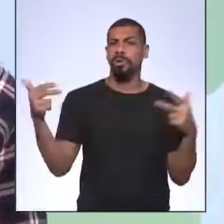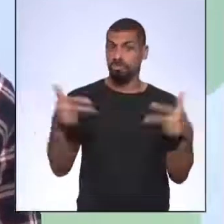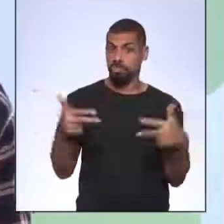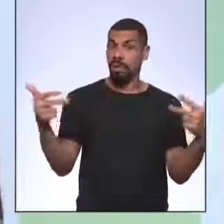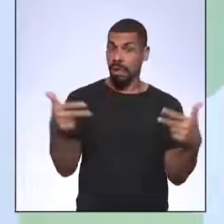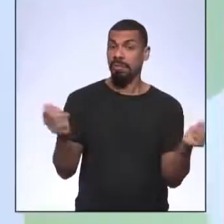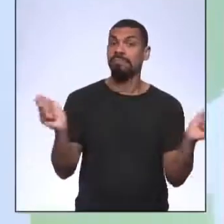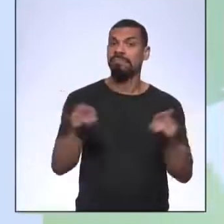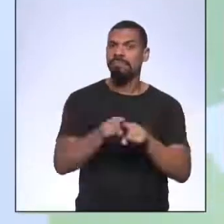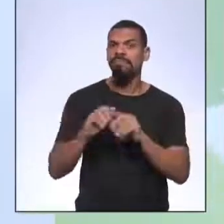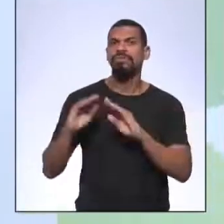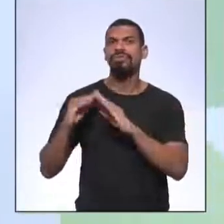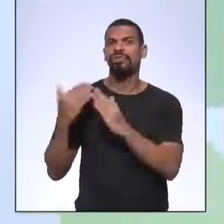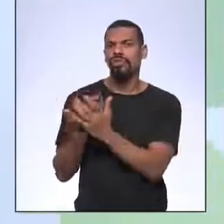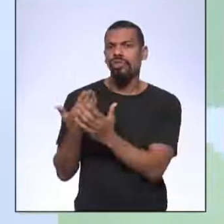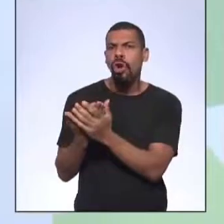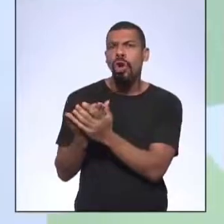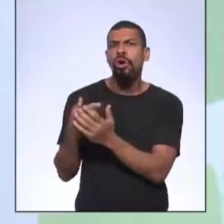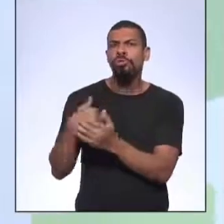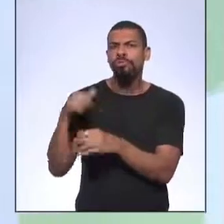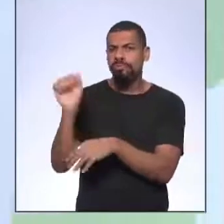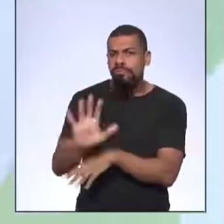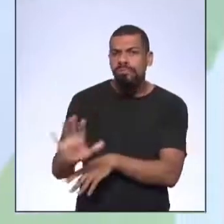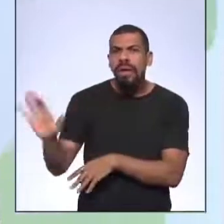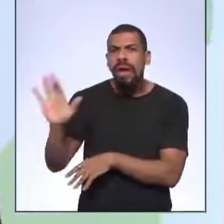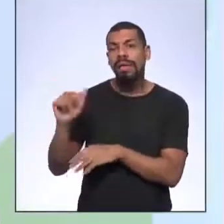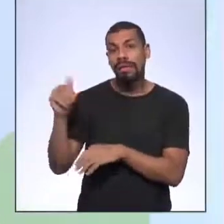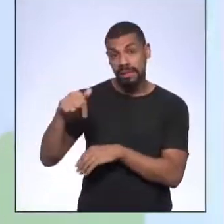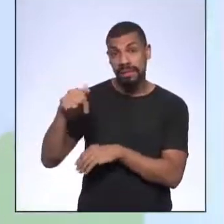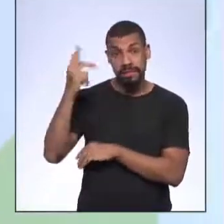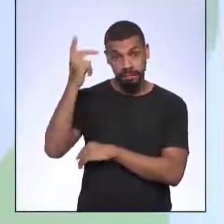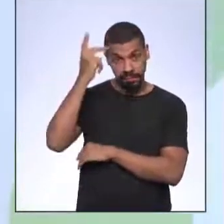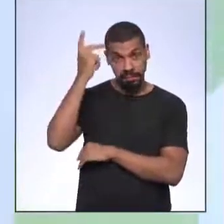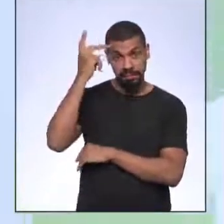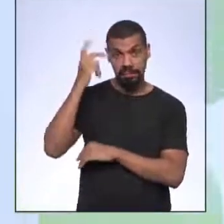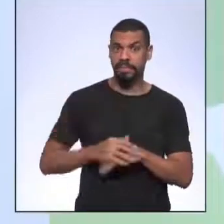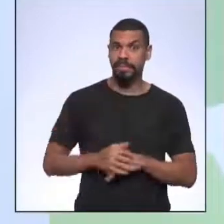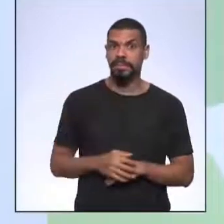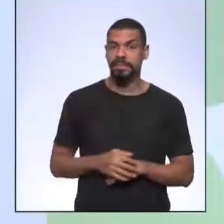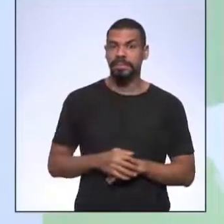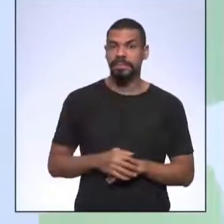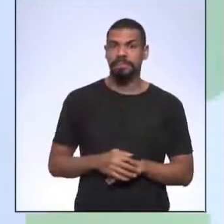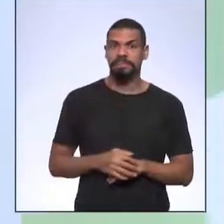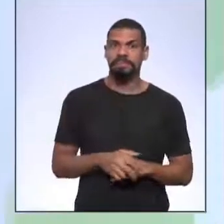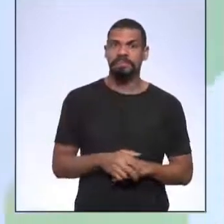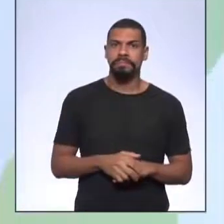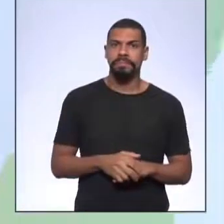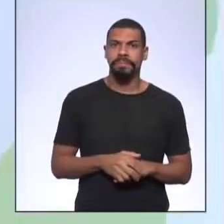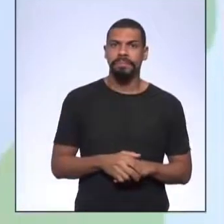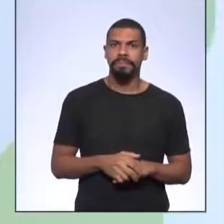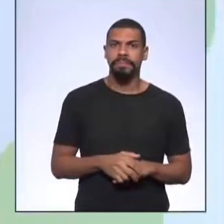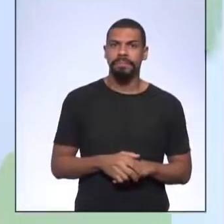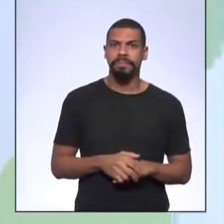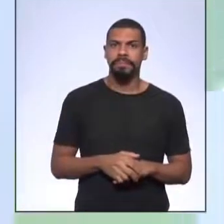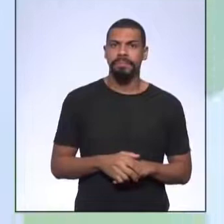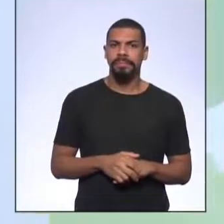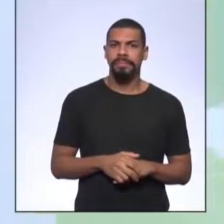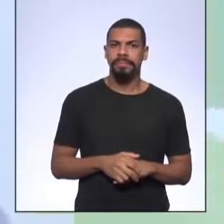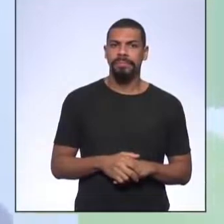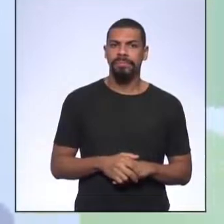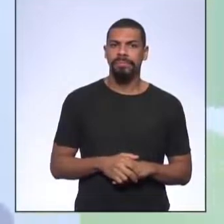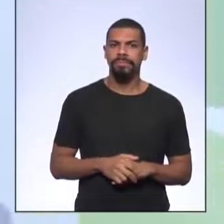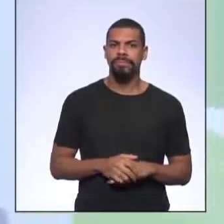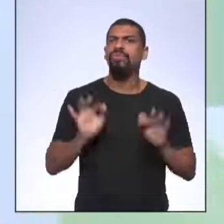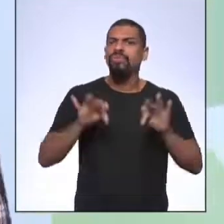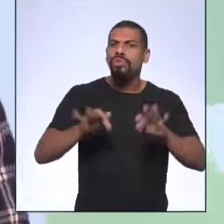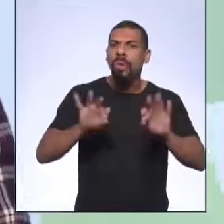né escolas da nossa rede estadual mesmo e assim são assim como a gente pode ver o resultado